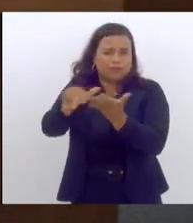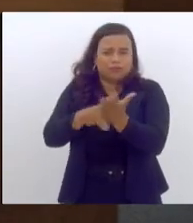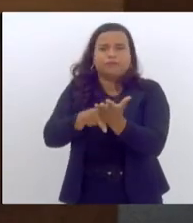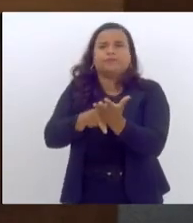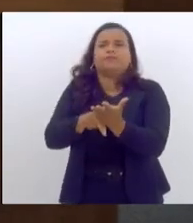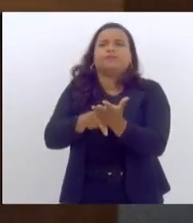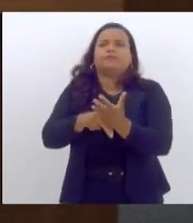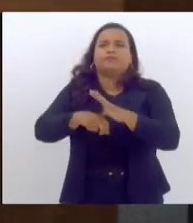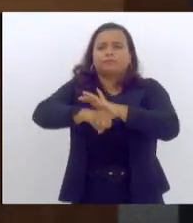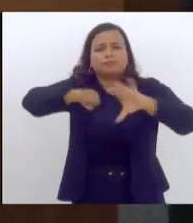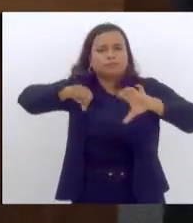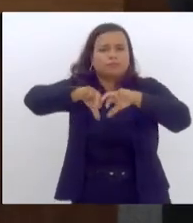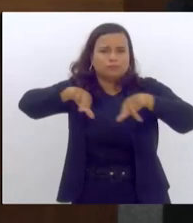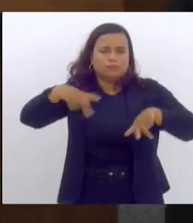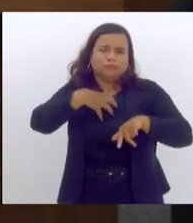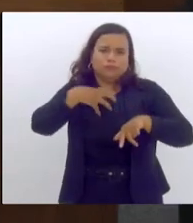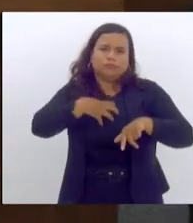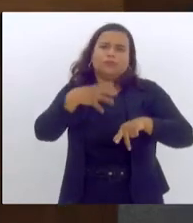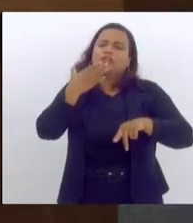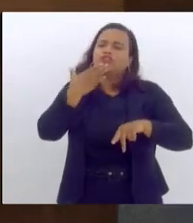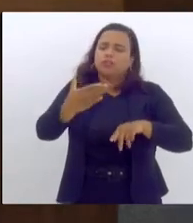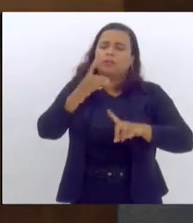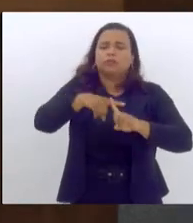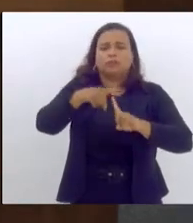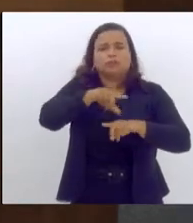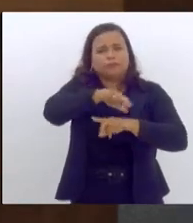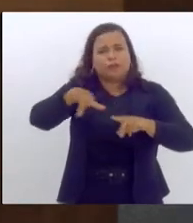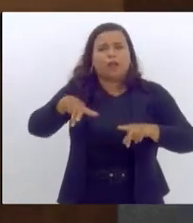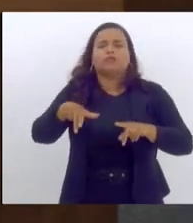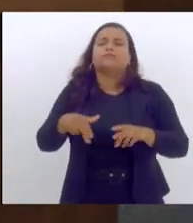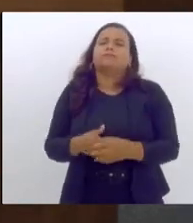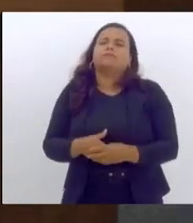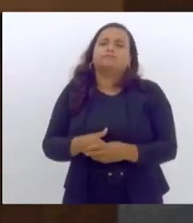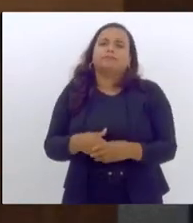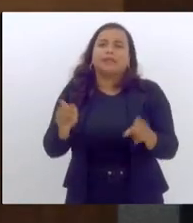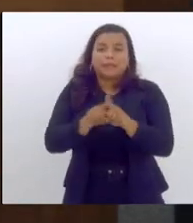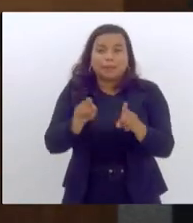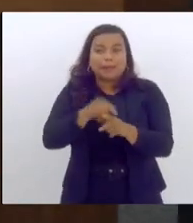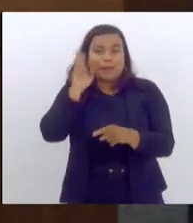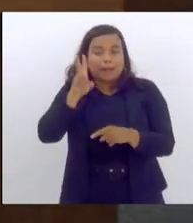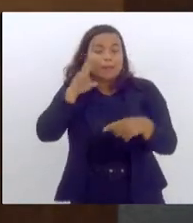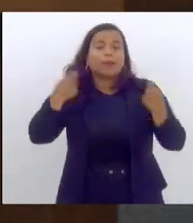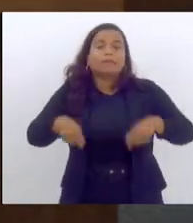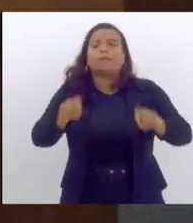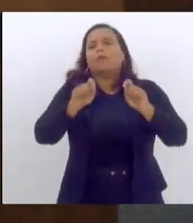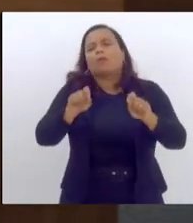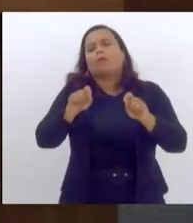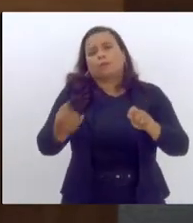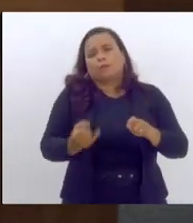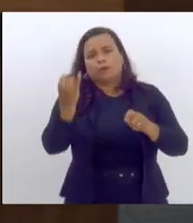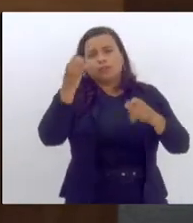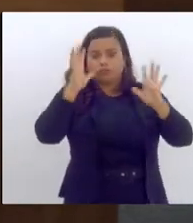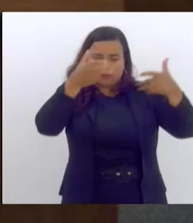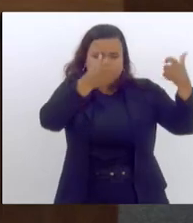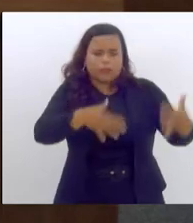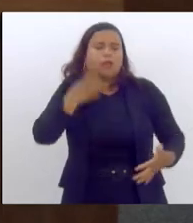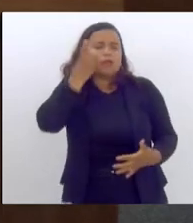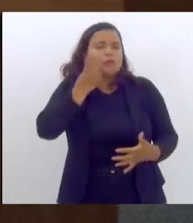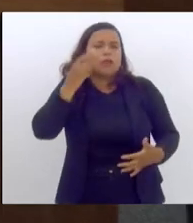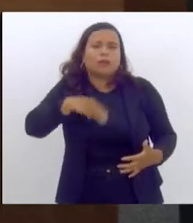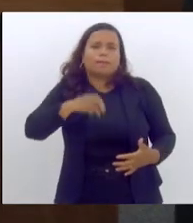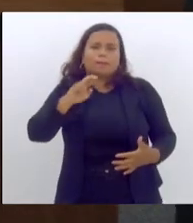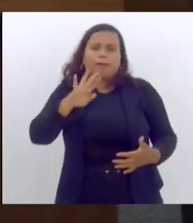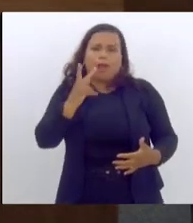de agressões e de ameaças. É bom lembrar, né, já foi colocado aqui, tanto pela deputada Marta quanto